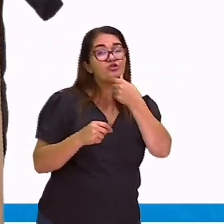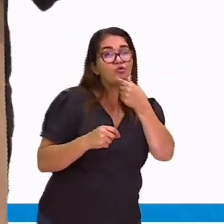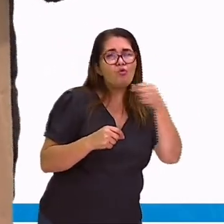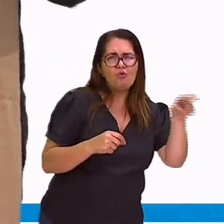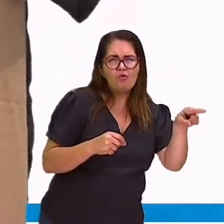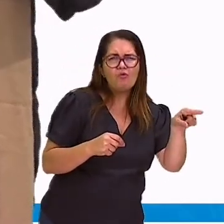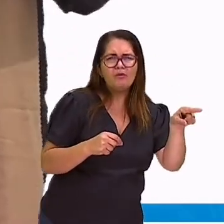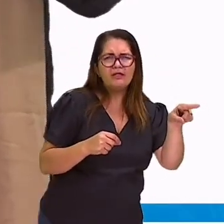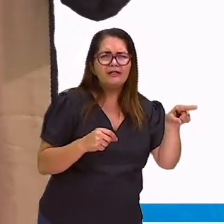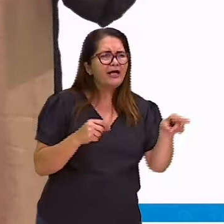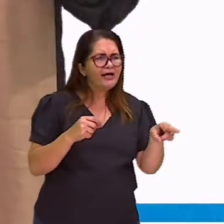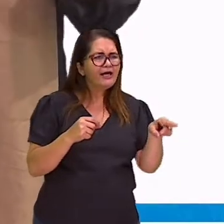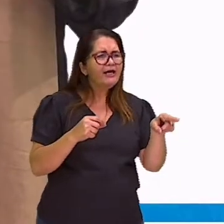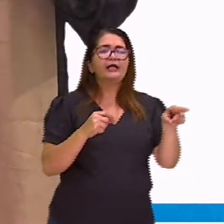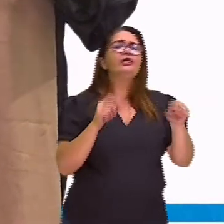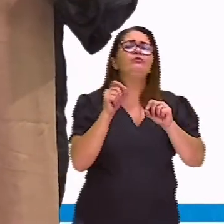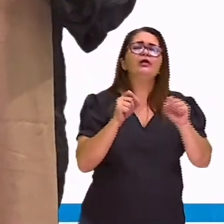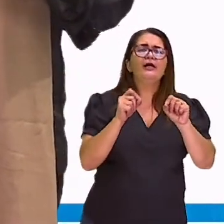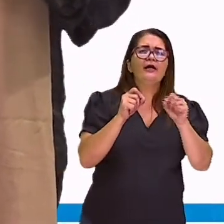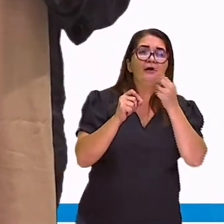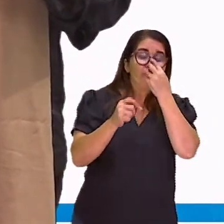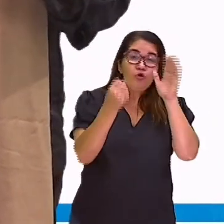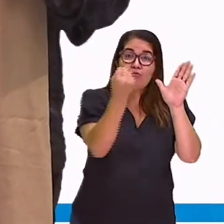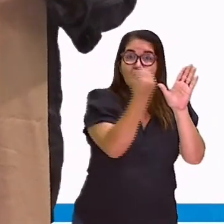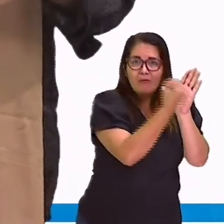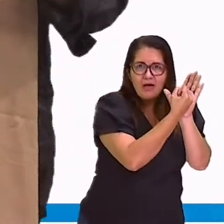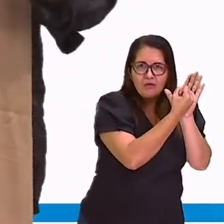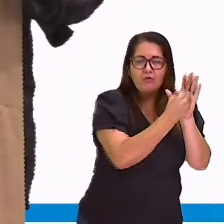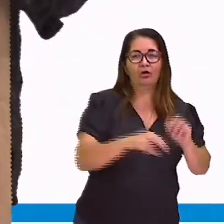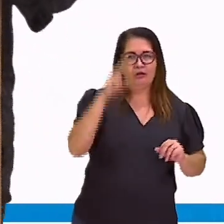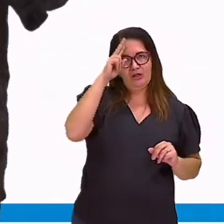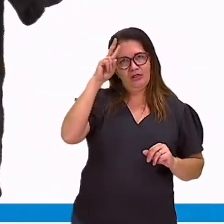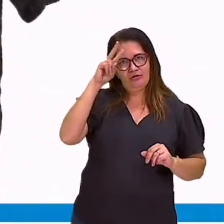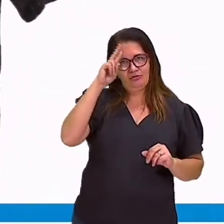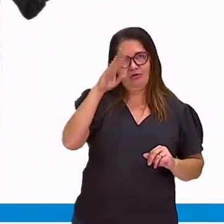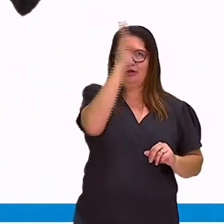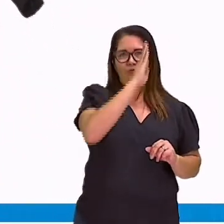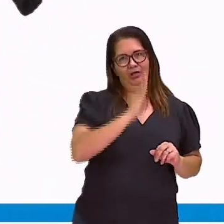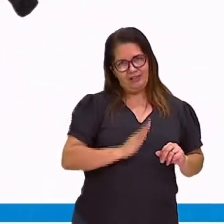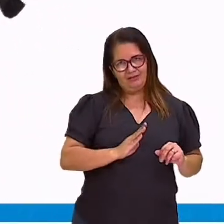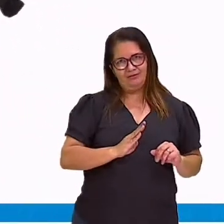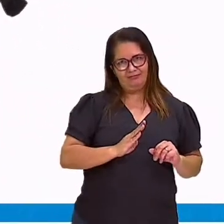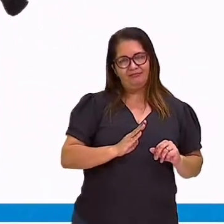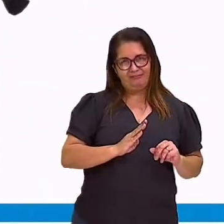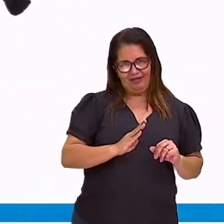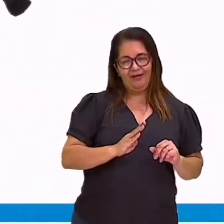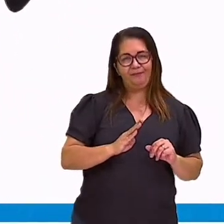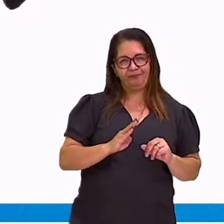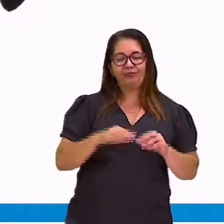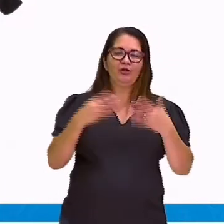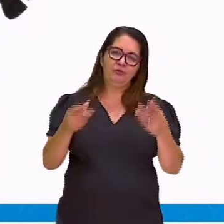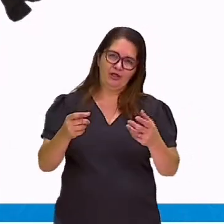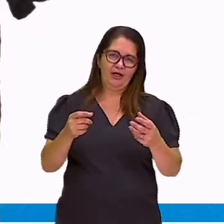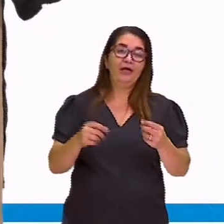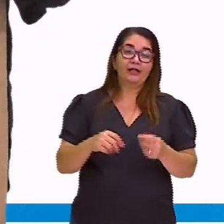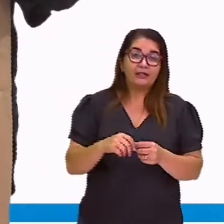Como se fosse uma revolução mesmo cultural no seu período de governo no Nordeste.